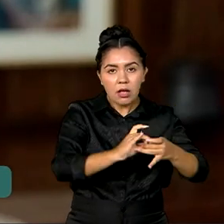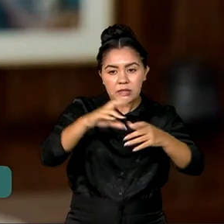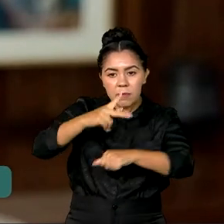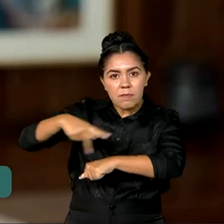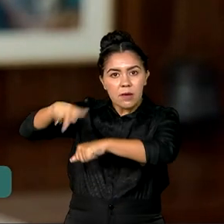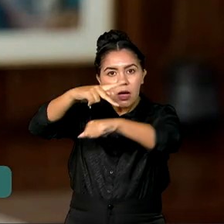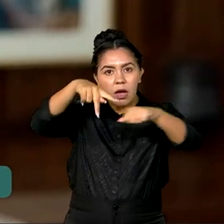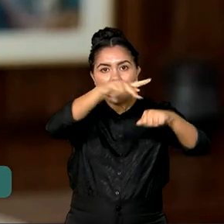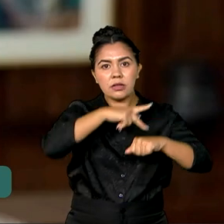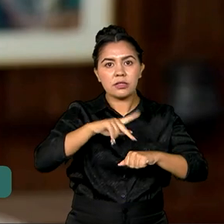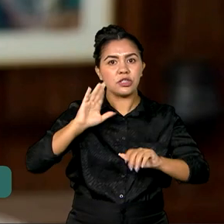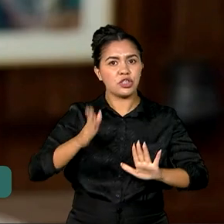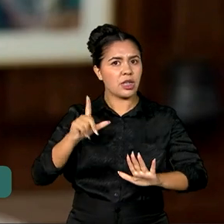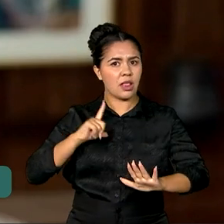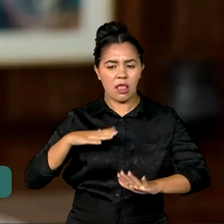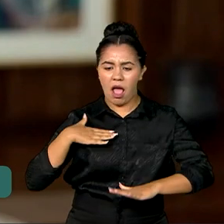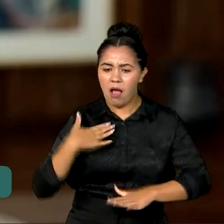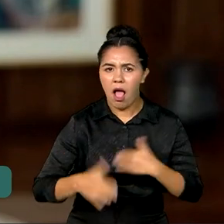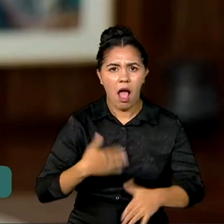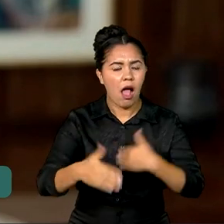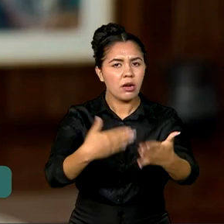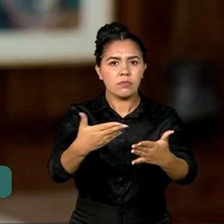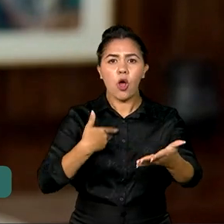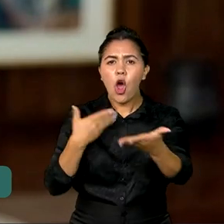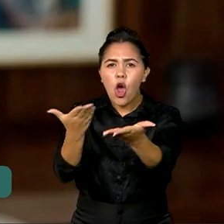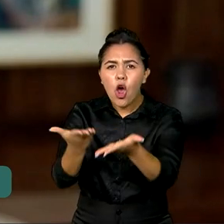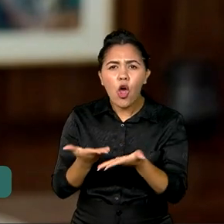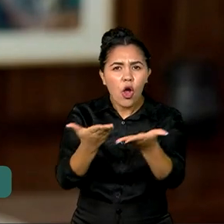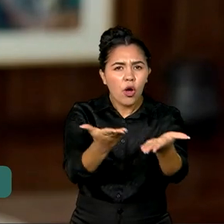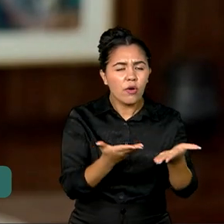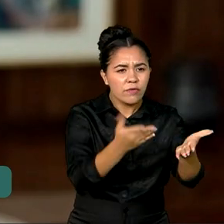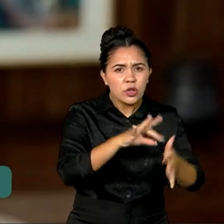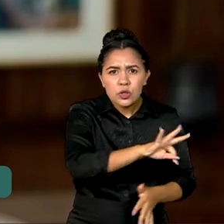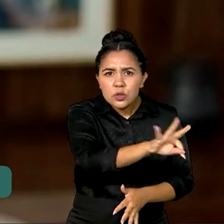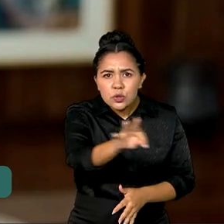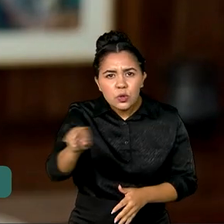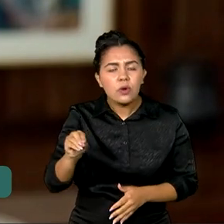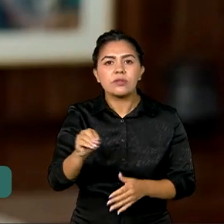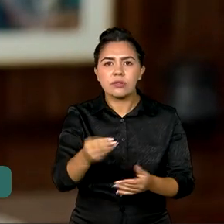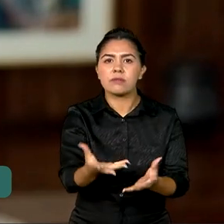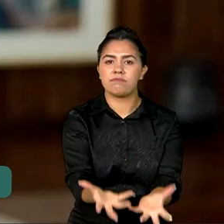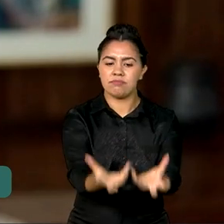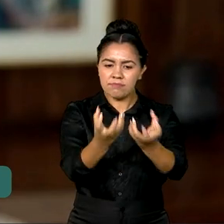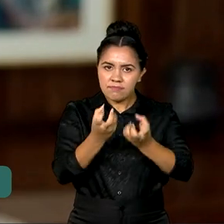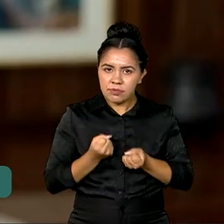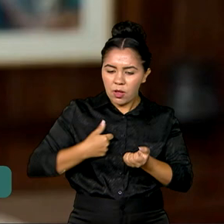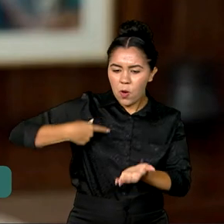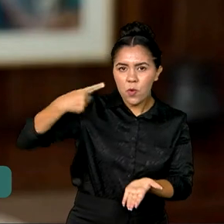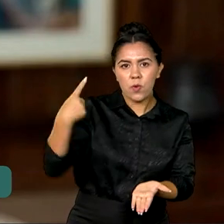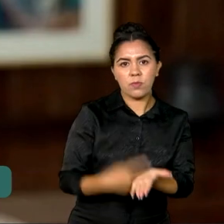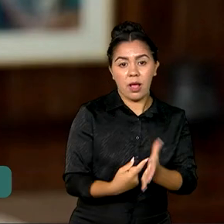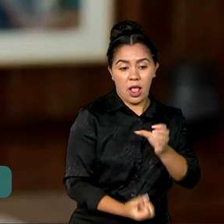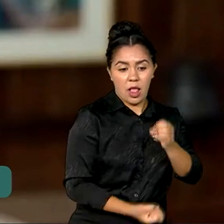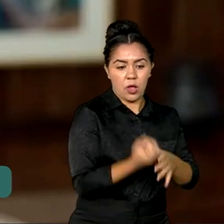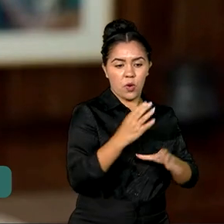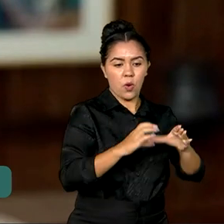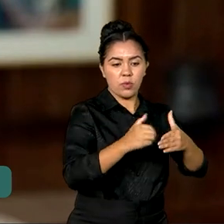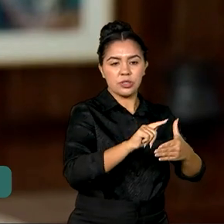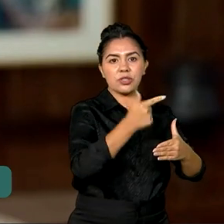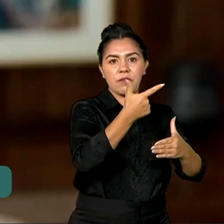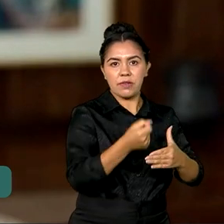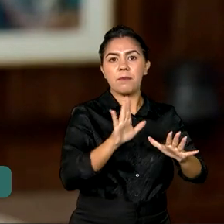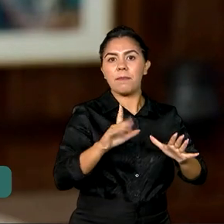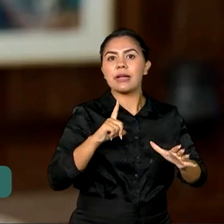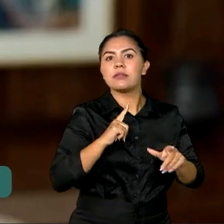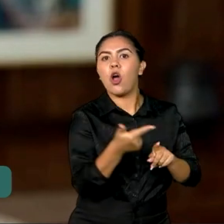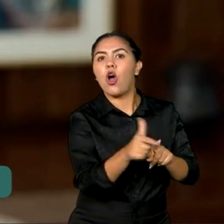fase avançada de adesões. Convido todos a se somar à iniciativa que nasceu no G20, mas está aberta a